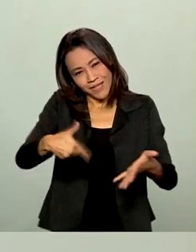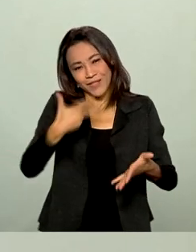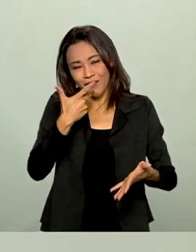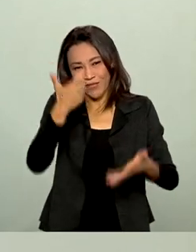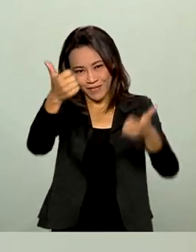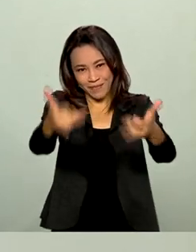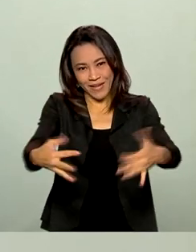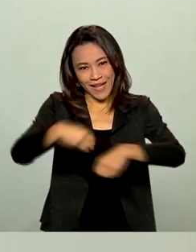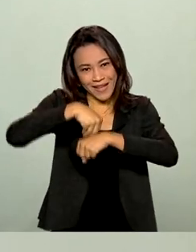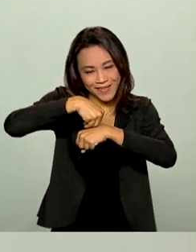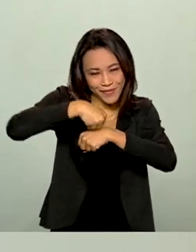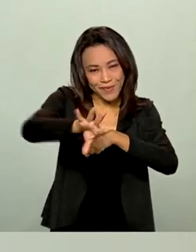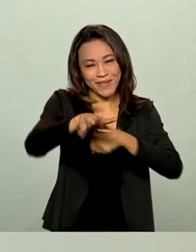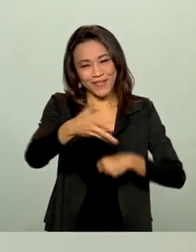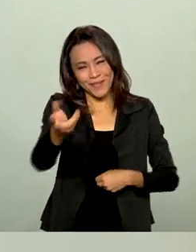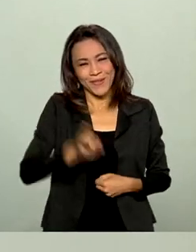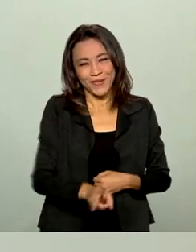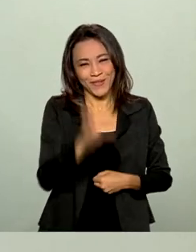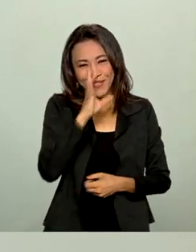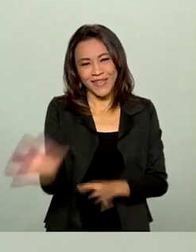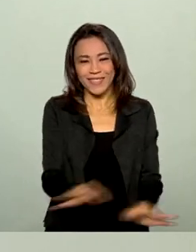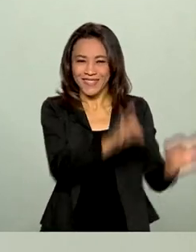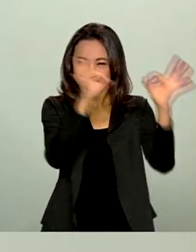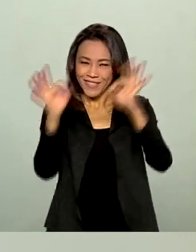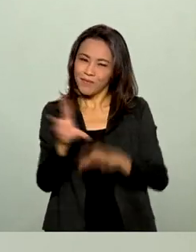hoje. Essa é a nossa informação. Continue conosco e tenha um ótimo dia.